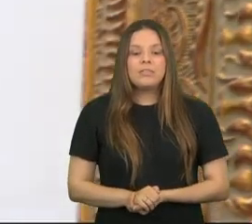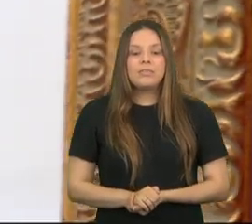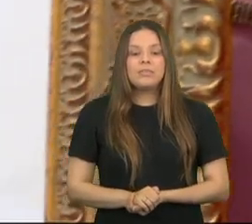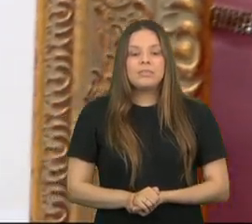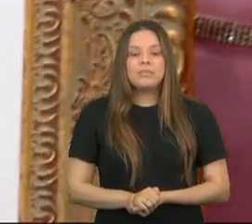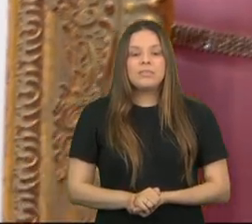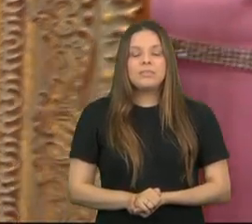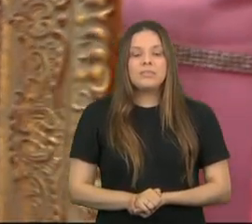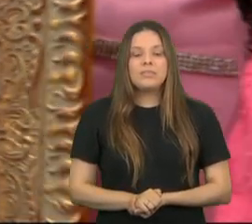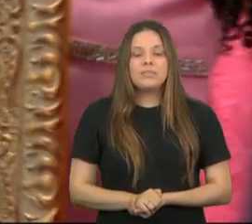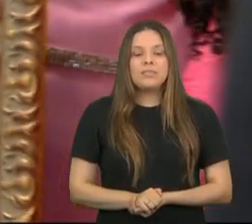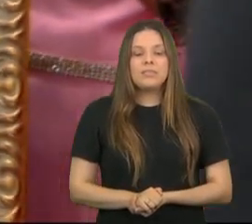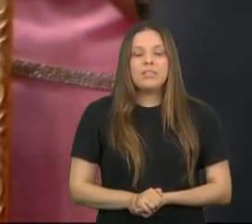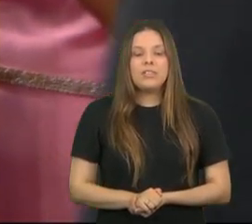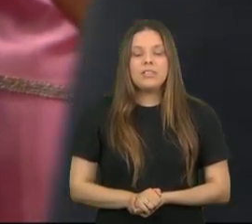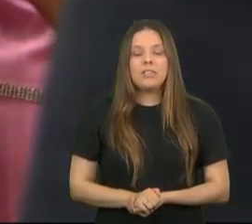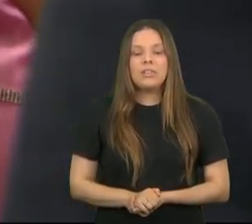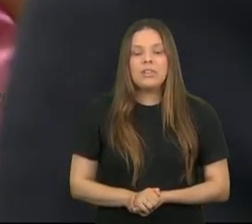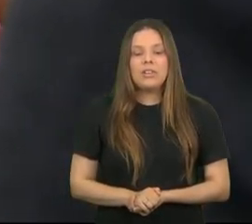em...